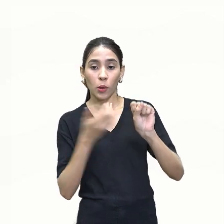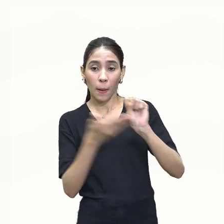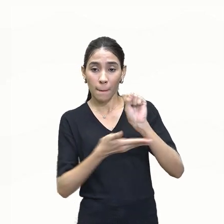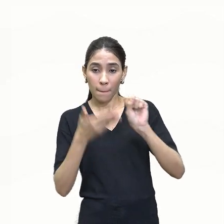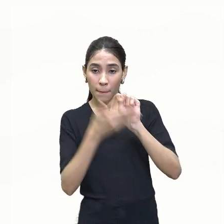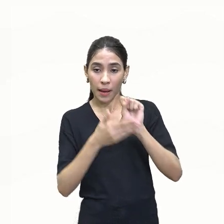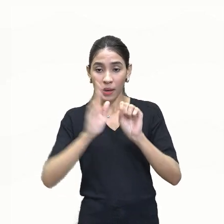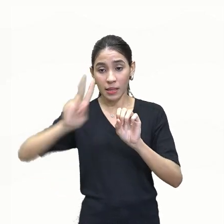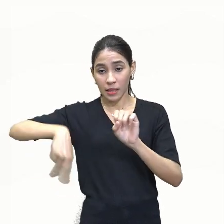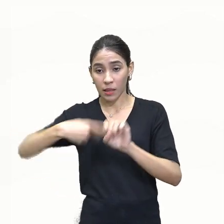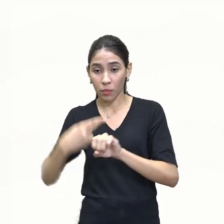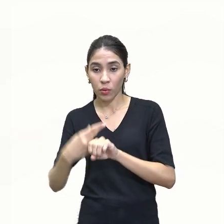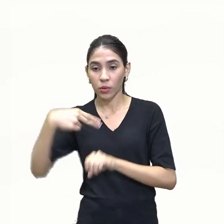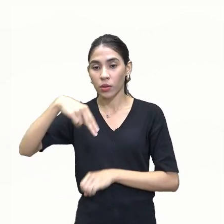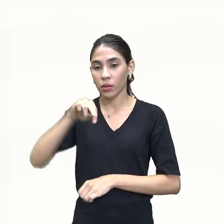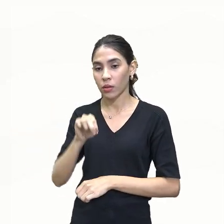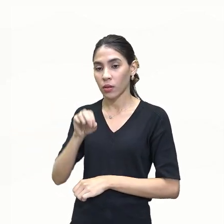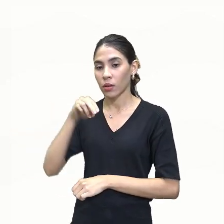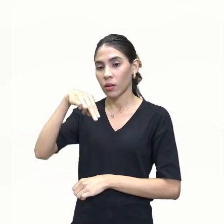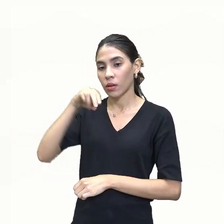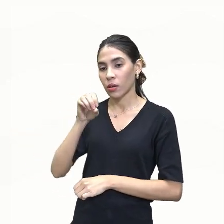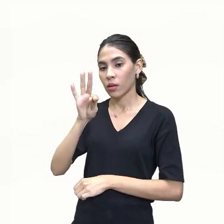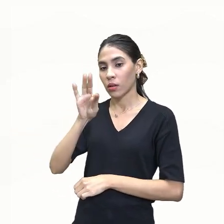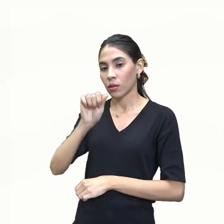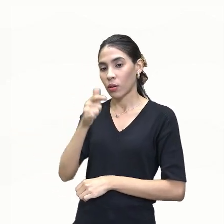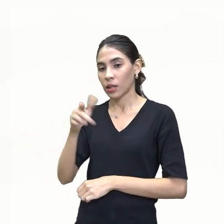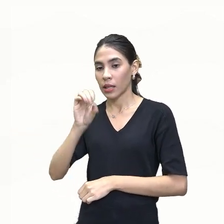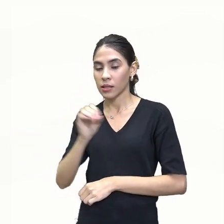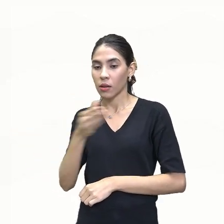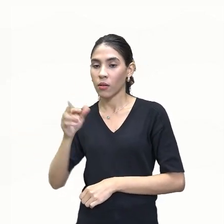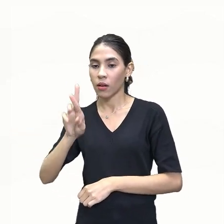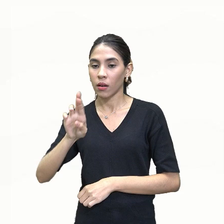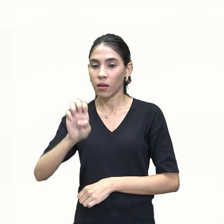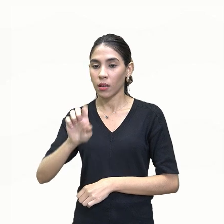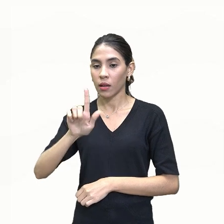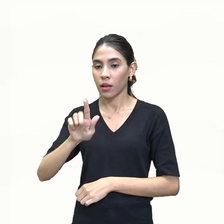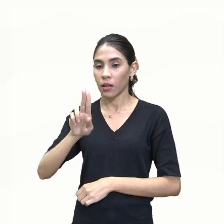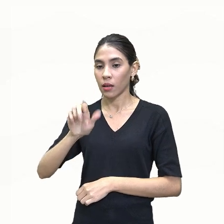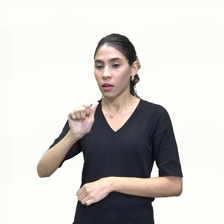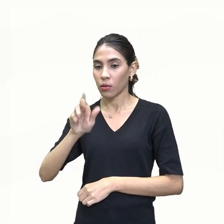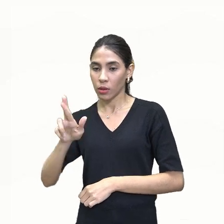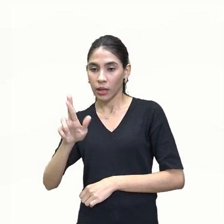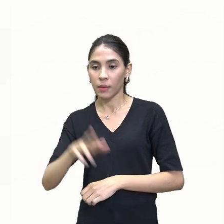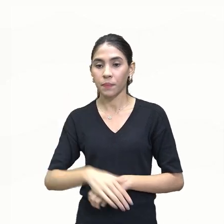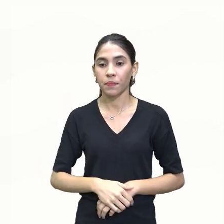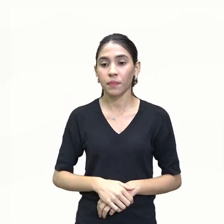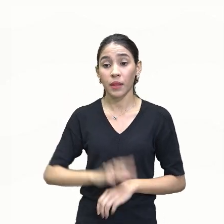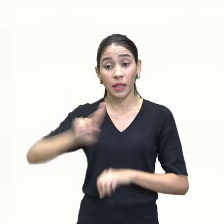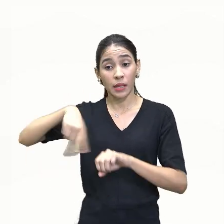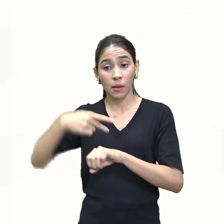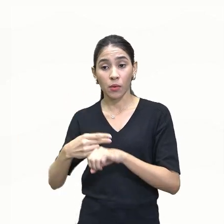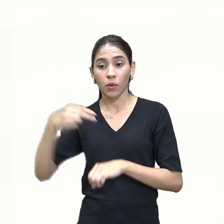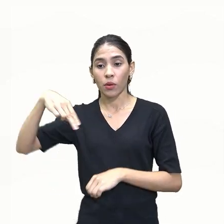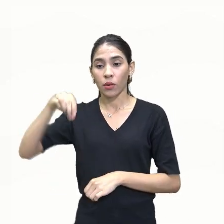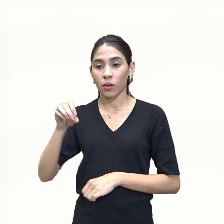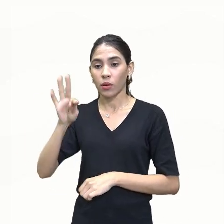à notação especial. Então, o logaritmo comum, que é o que usa a base 10, não vai aparecer dessa